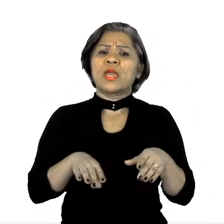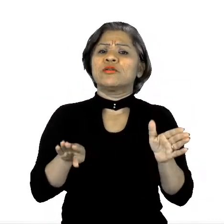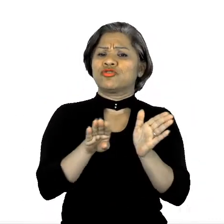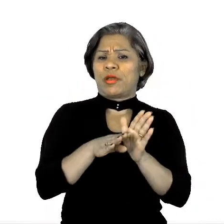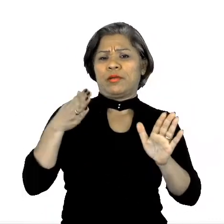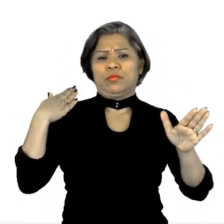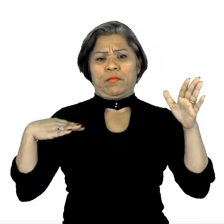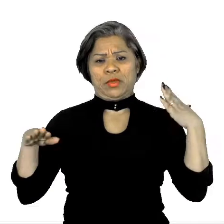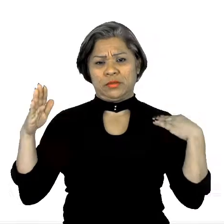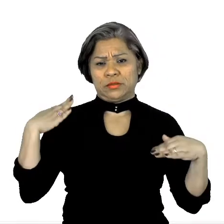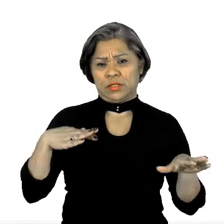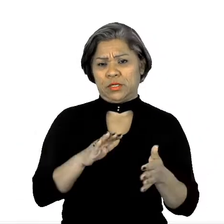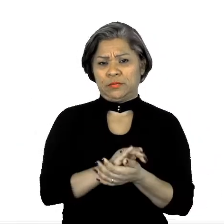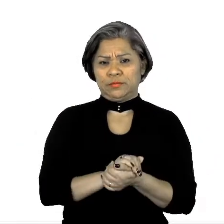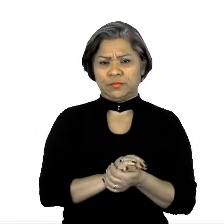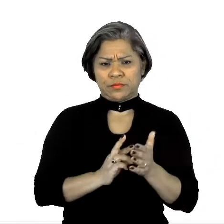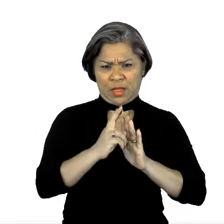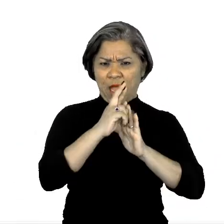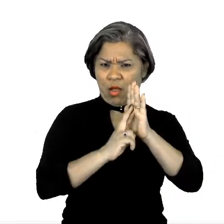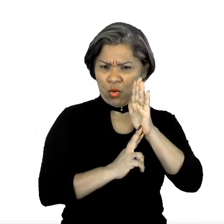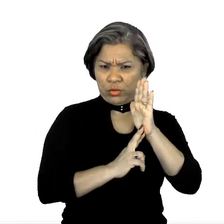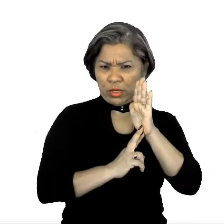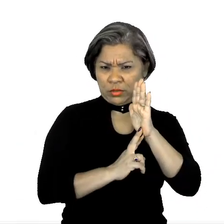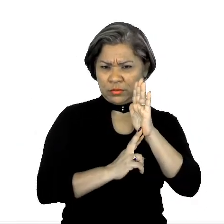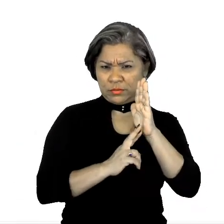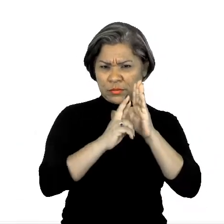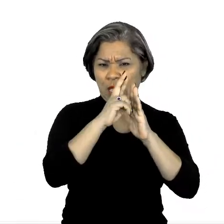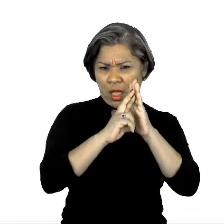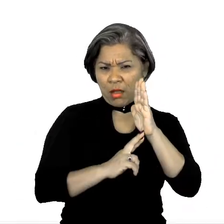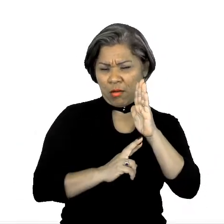Isso acontece nesse relatório? Lá no relatório